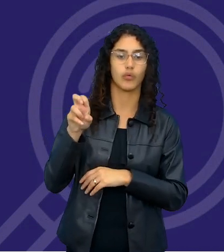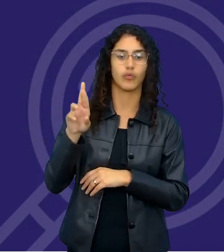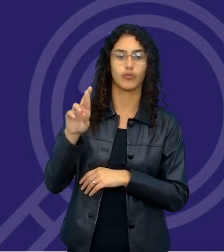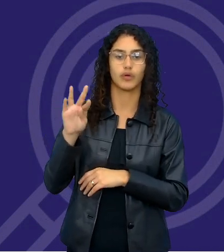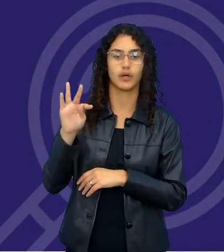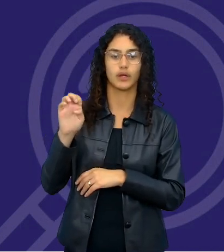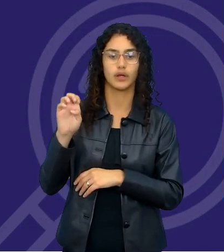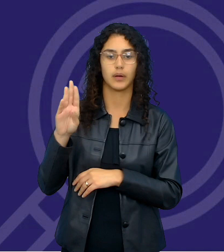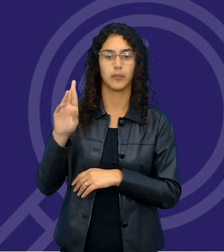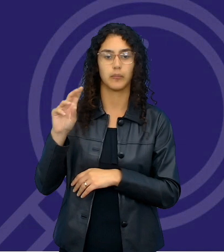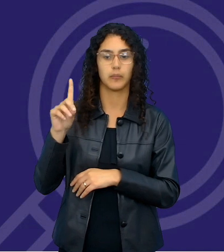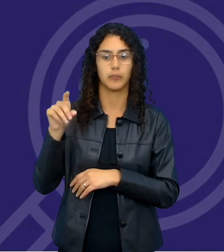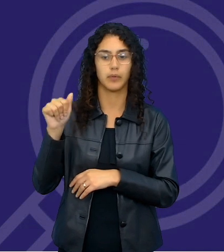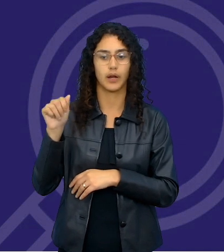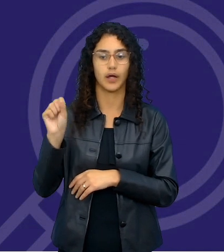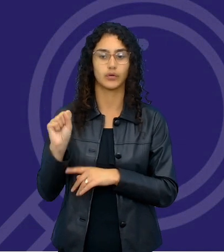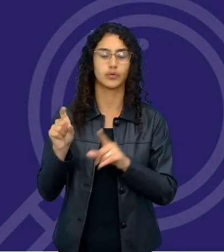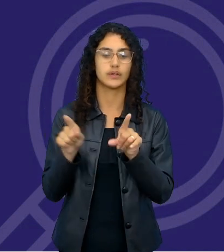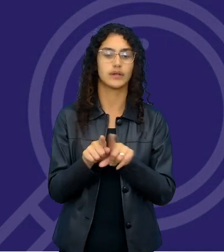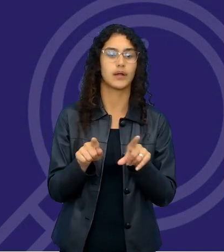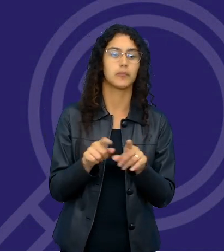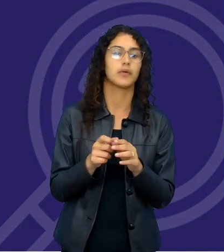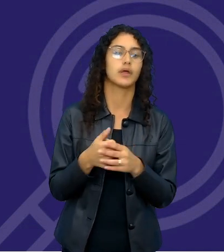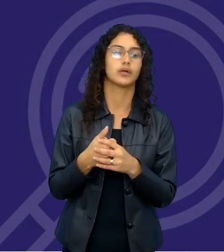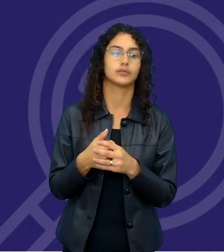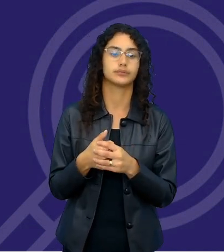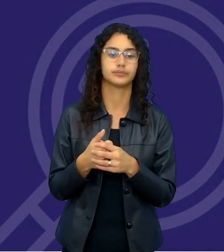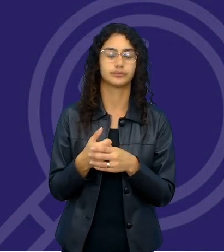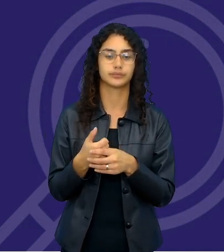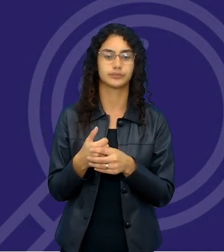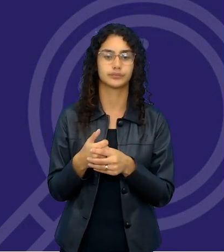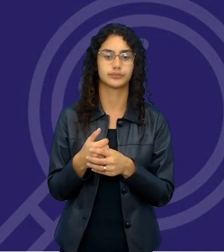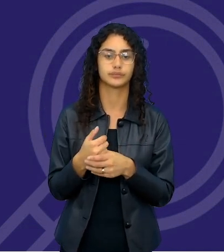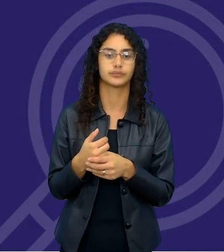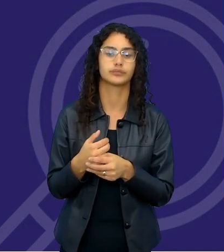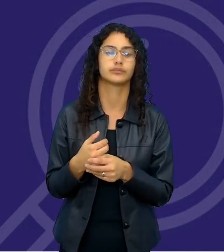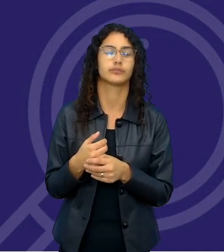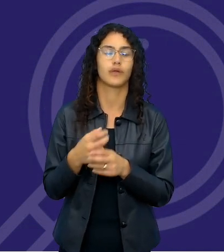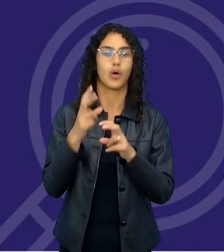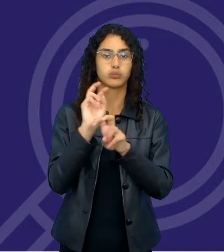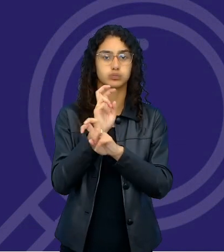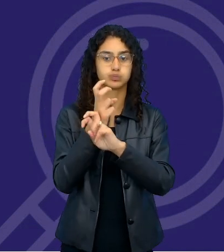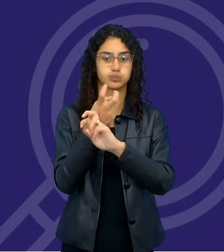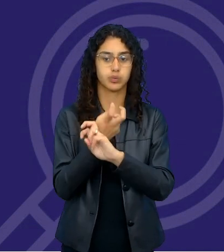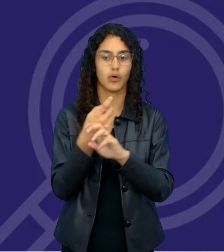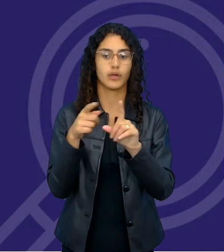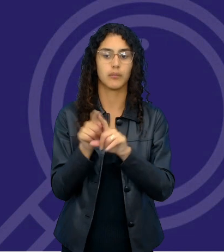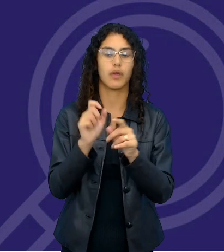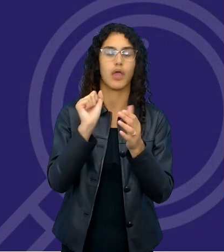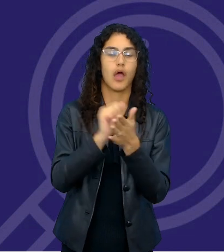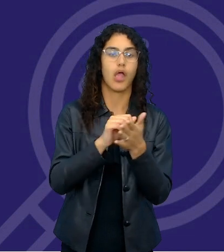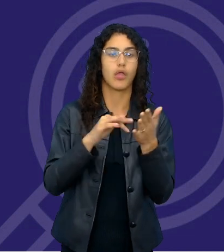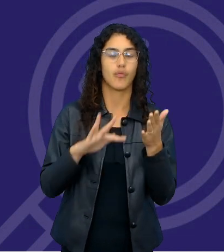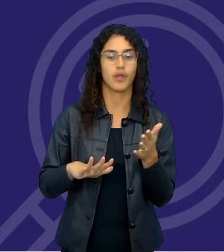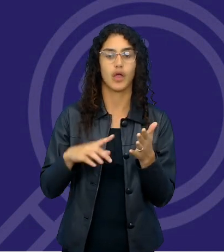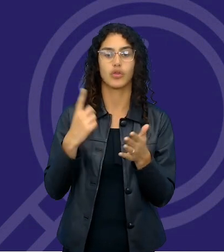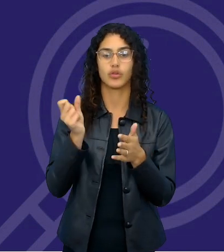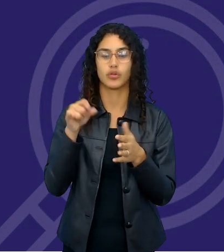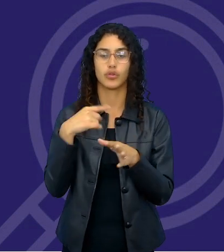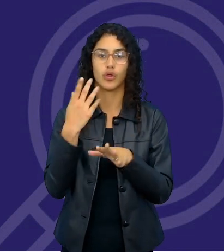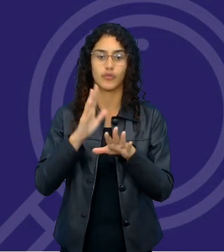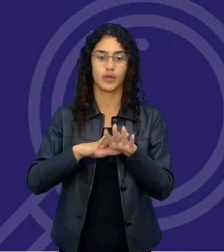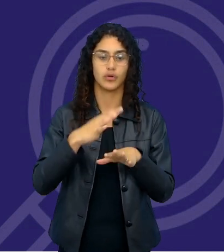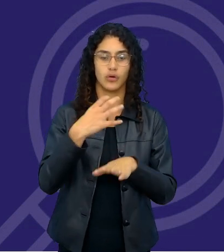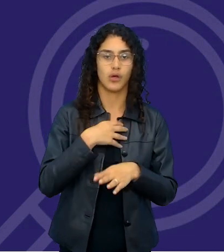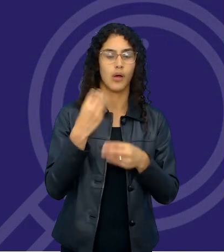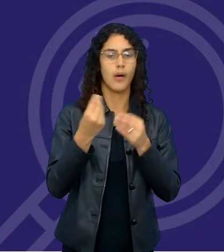Vai falar sobre o tecido cartilaginoso, vai falar sobre os ossos, e aí justamente a atividade, se a gente fizesse, né, da forma